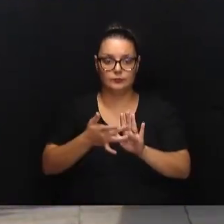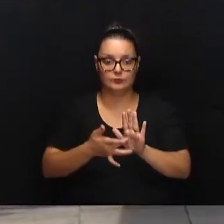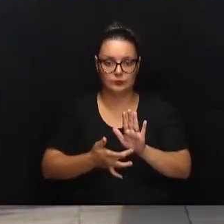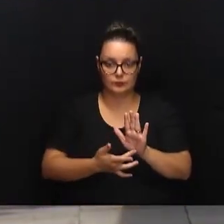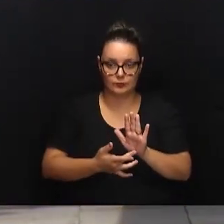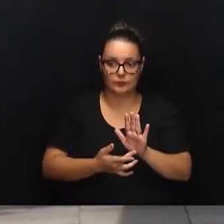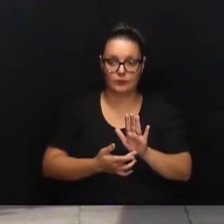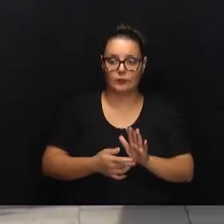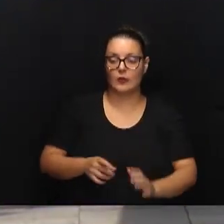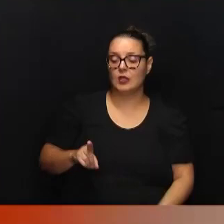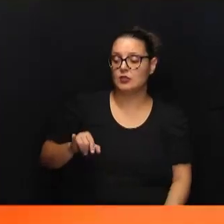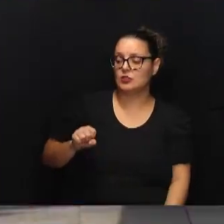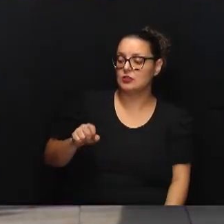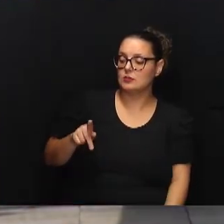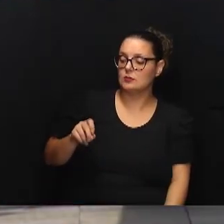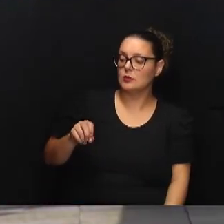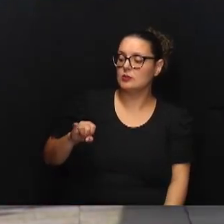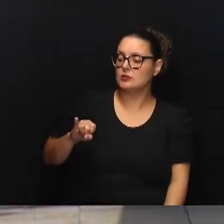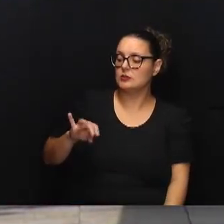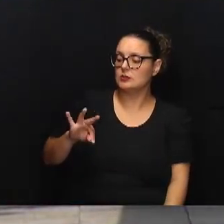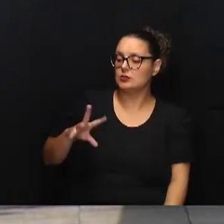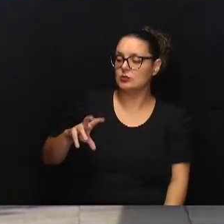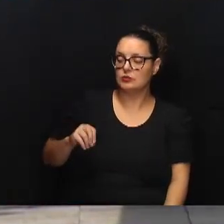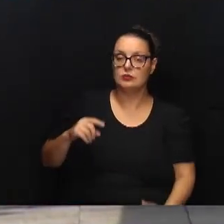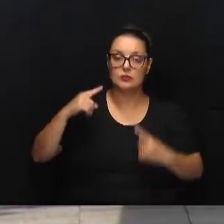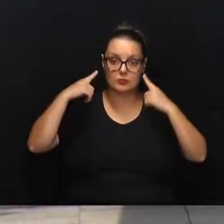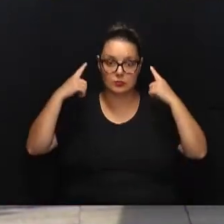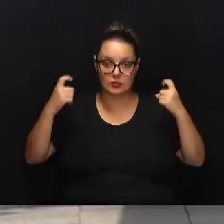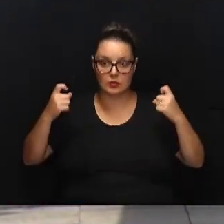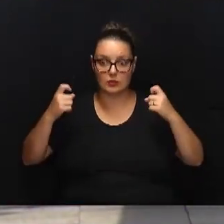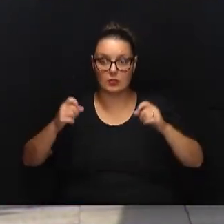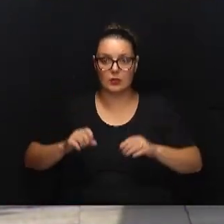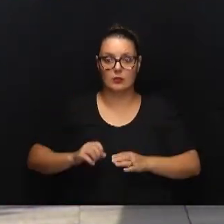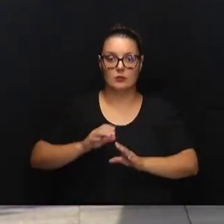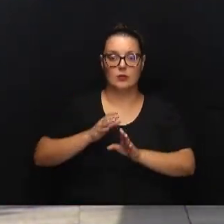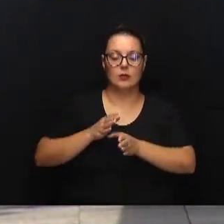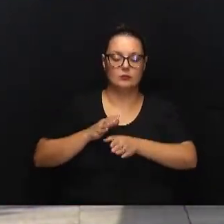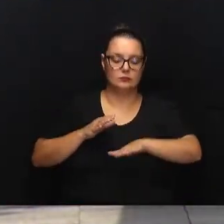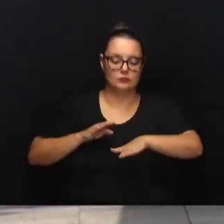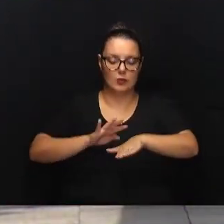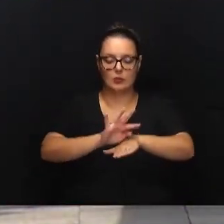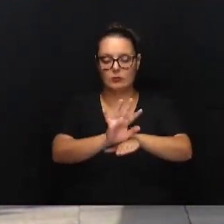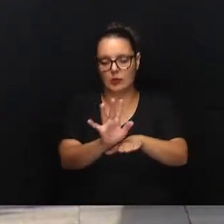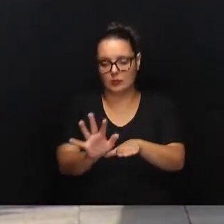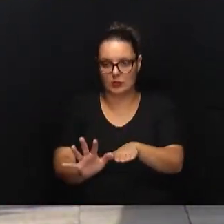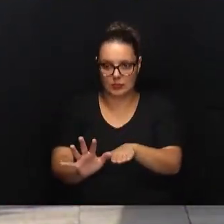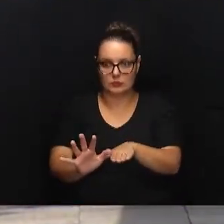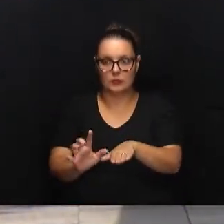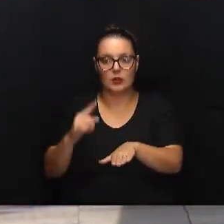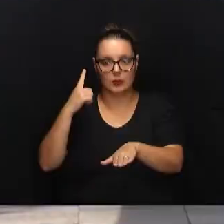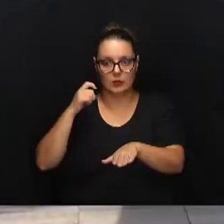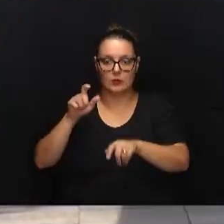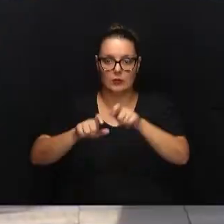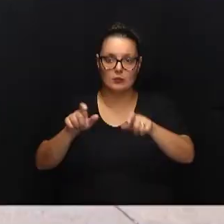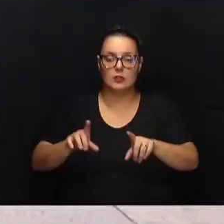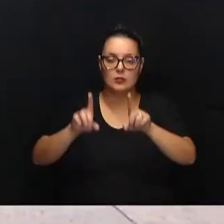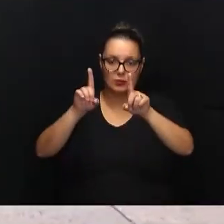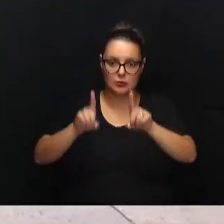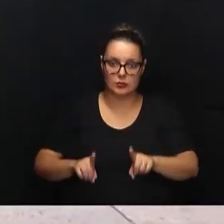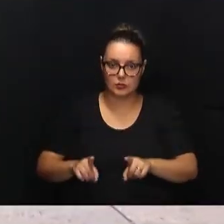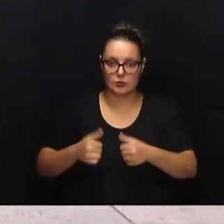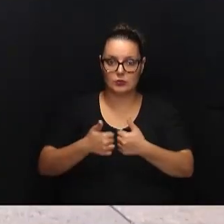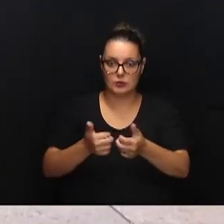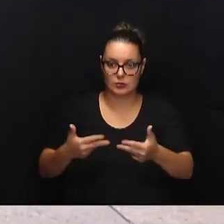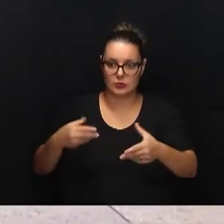de dispositivo sonoro para facilitar embarque e desembarque para pessoas com deficiência no transporte público.